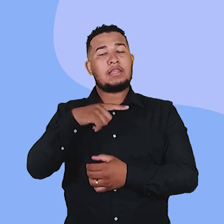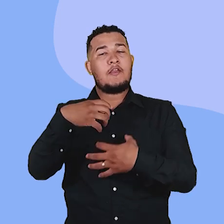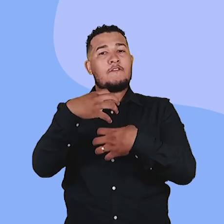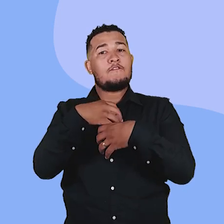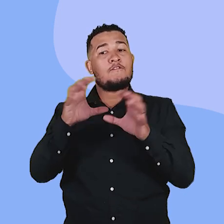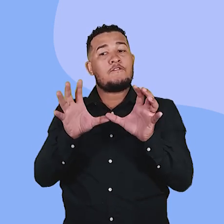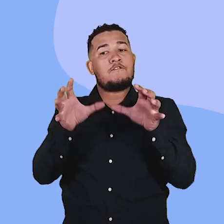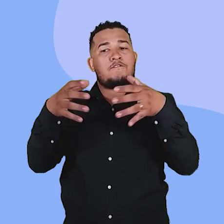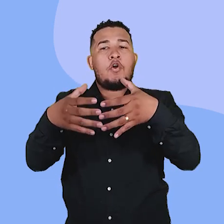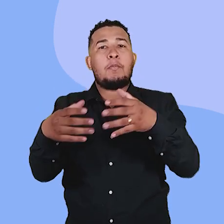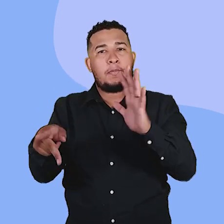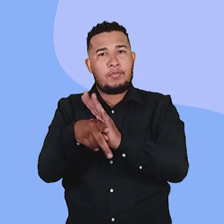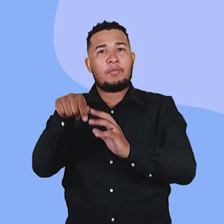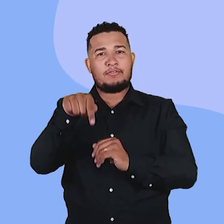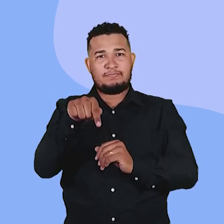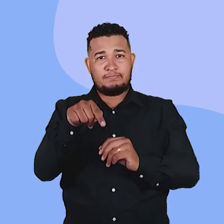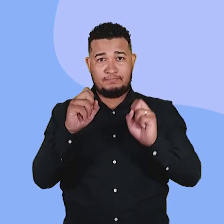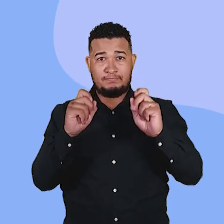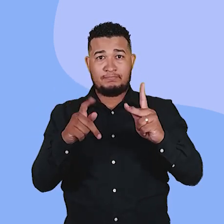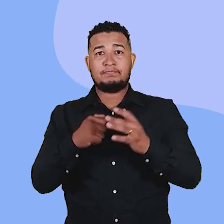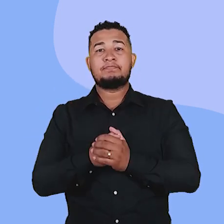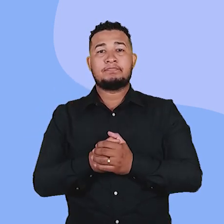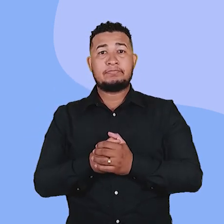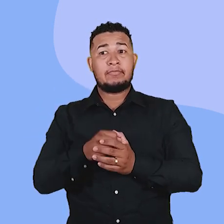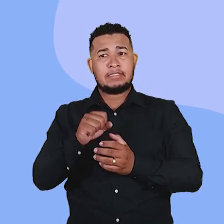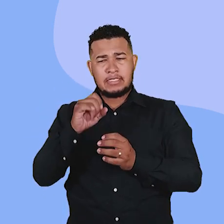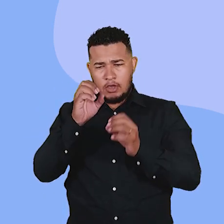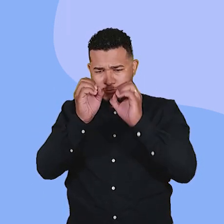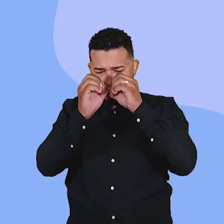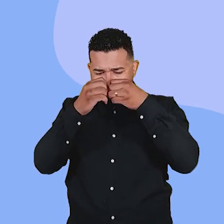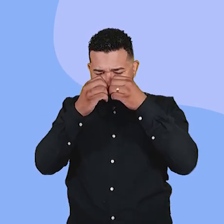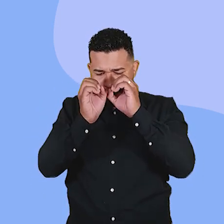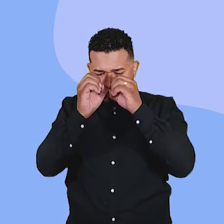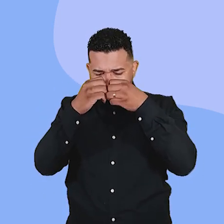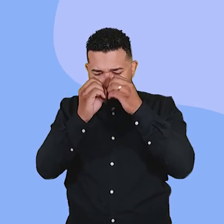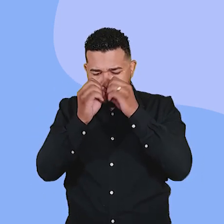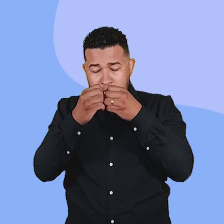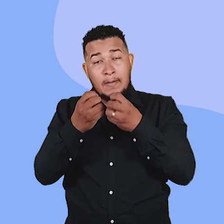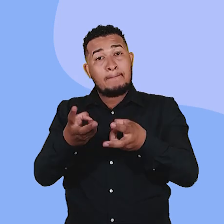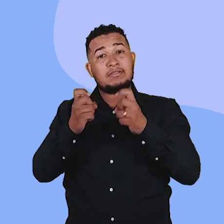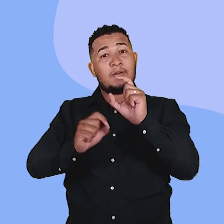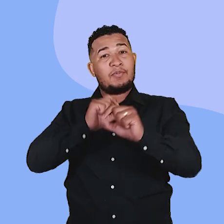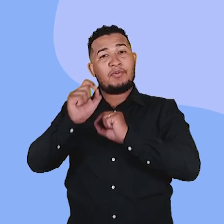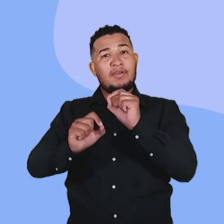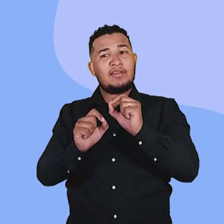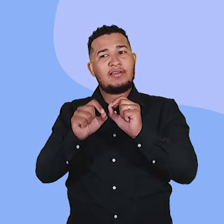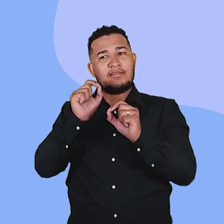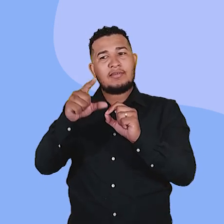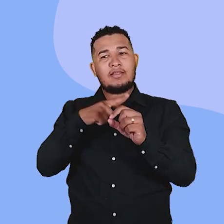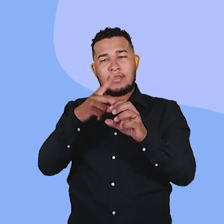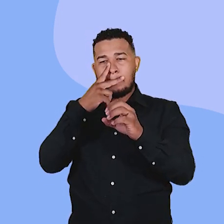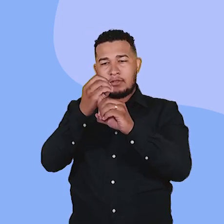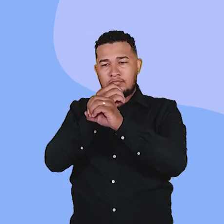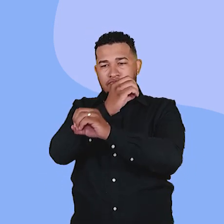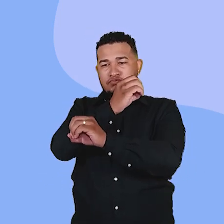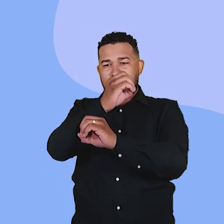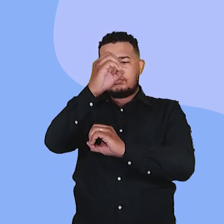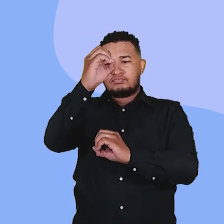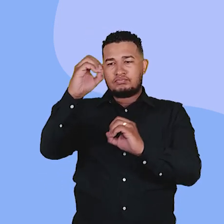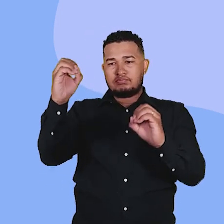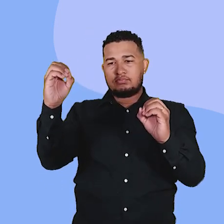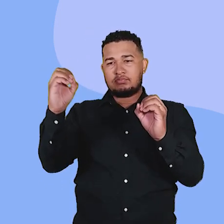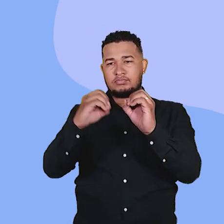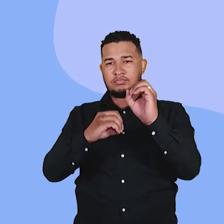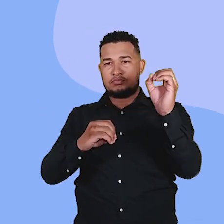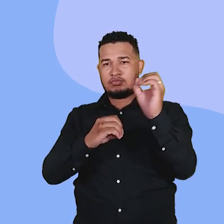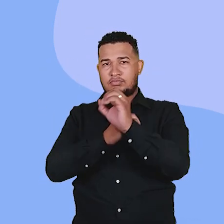a forma daquele recipiente. Tranquilo? Se eu aproximar, eu vou ver que as moléculas estão um pouco mais afastadas umas